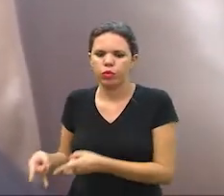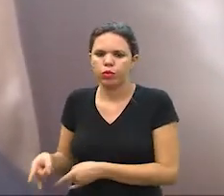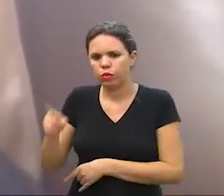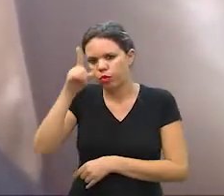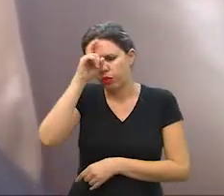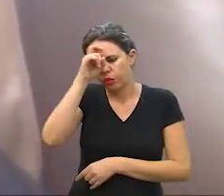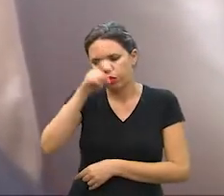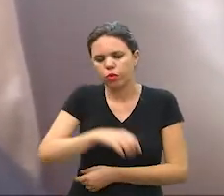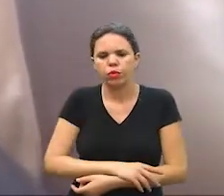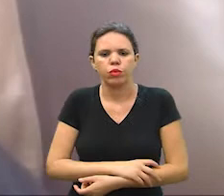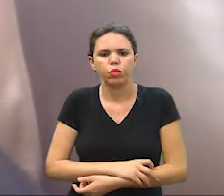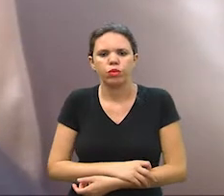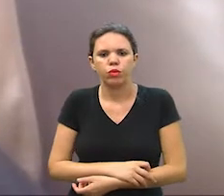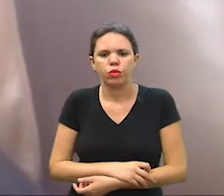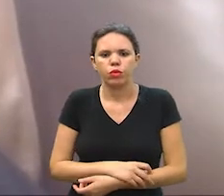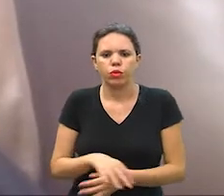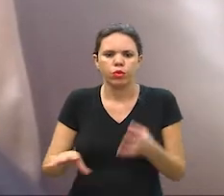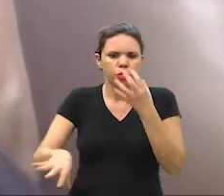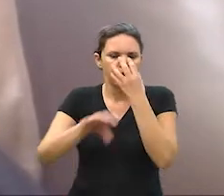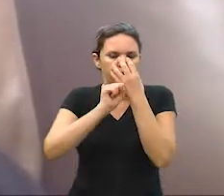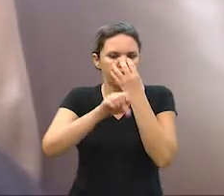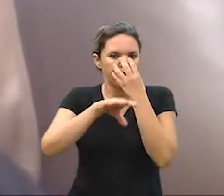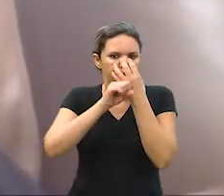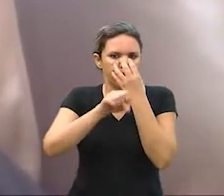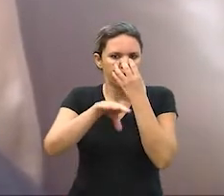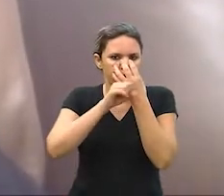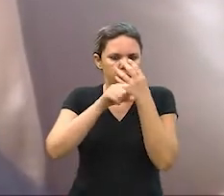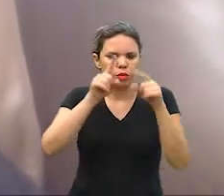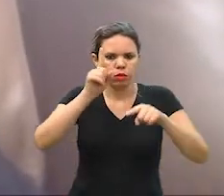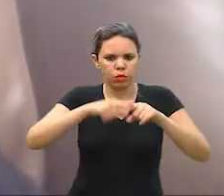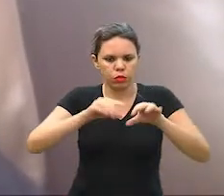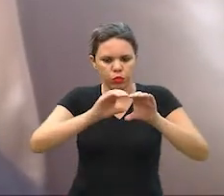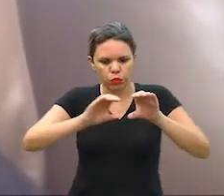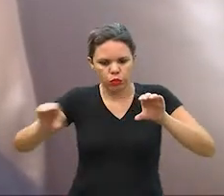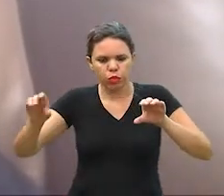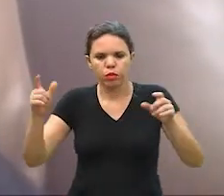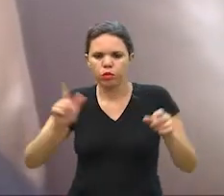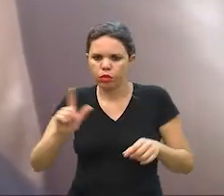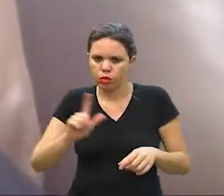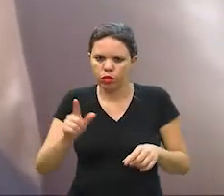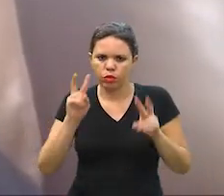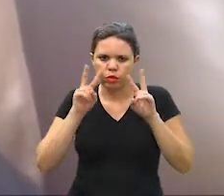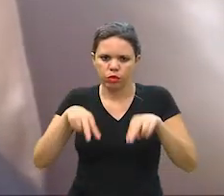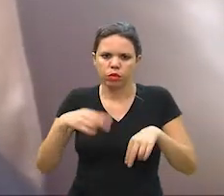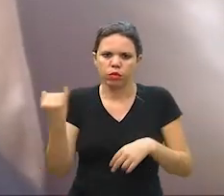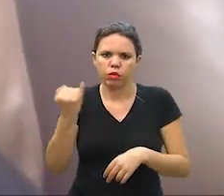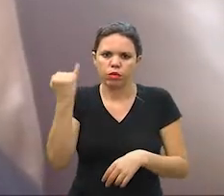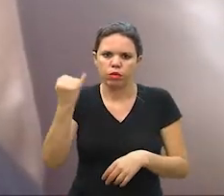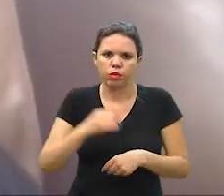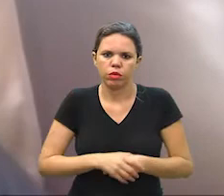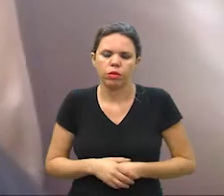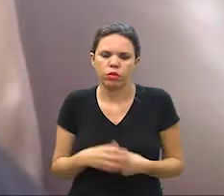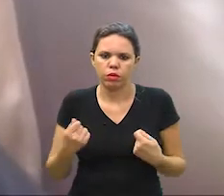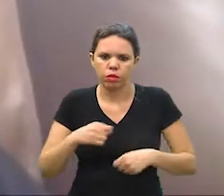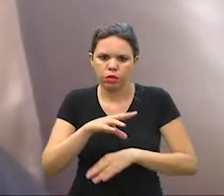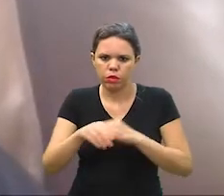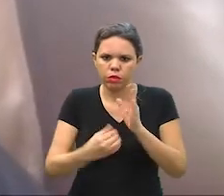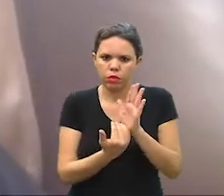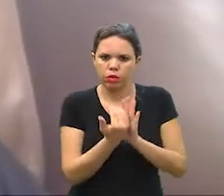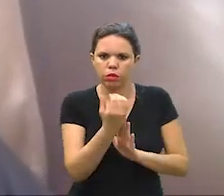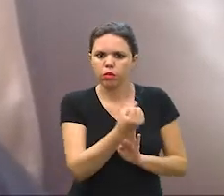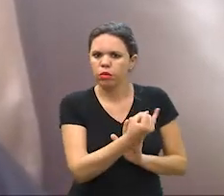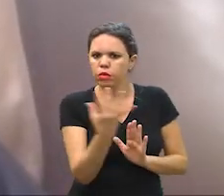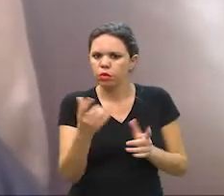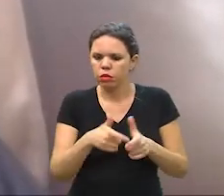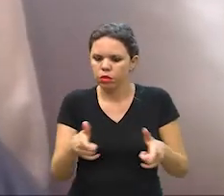hospitalares, o respirador, o material de intubação. Claro que tem que ser olhado, isso é importante, tem que ampliar leito, e a